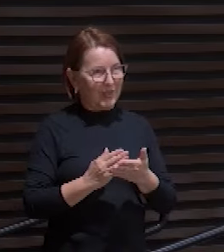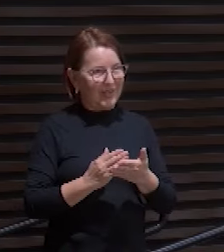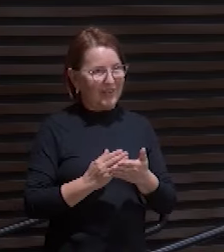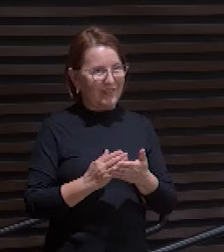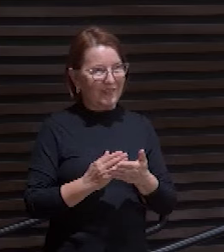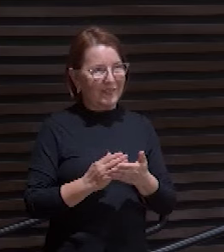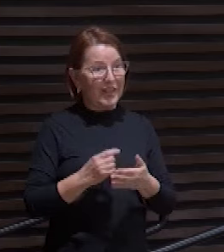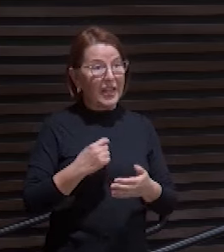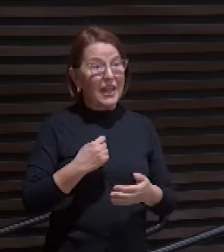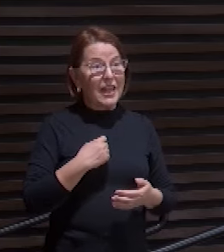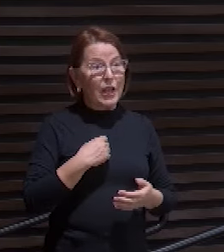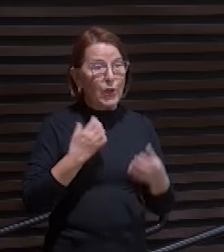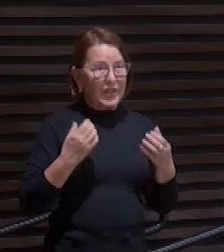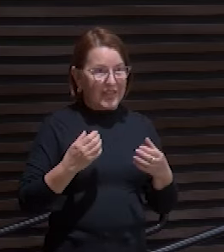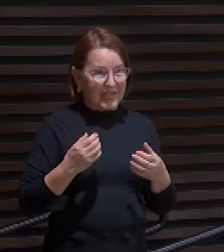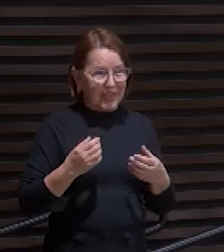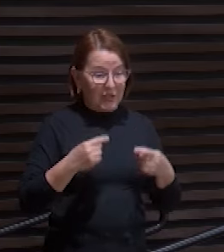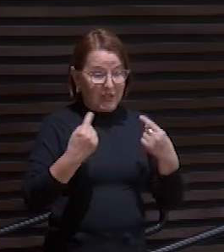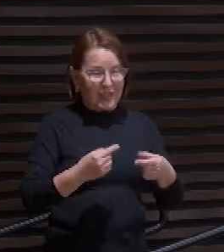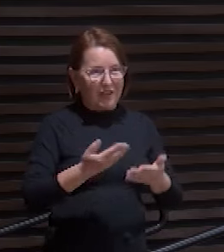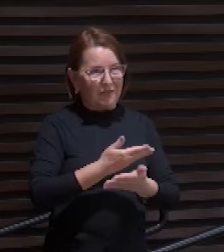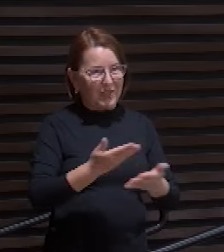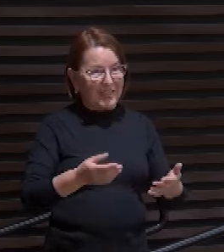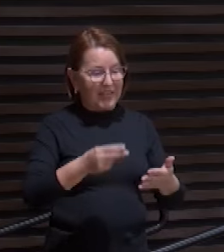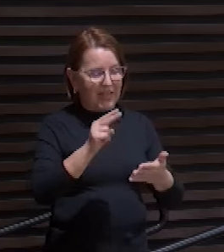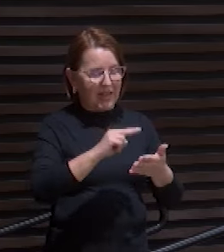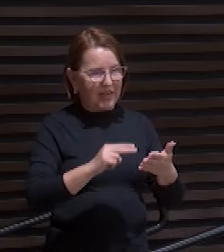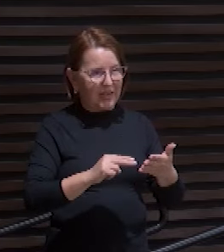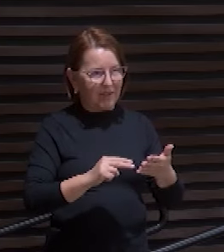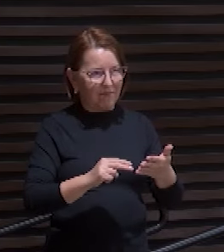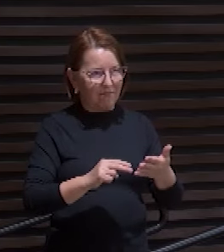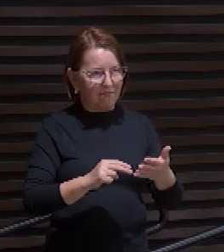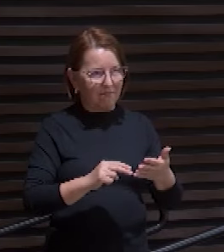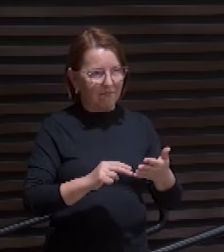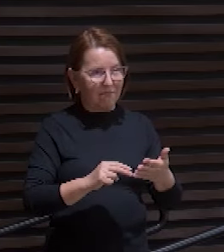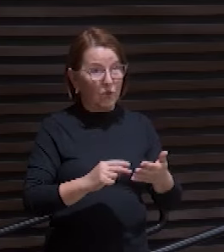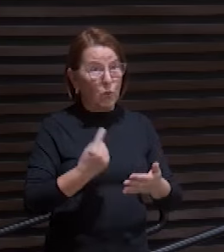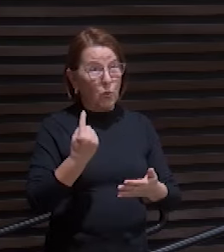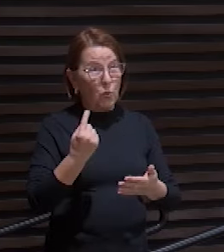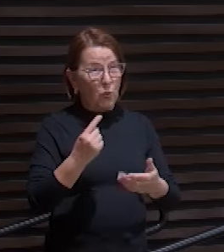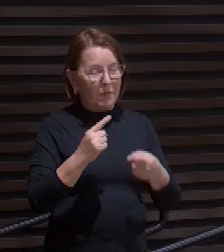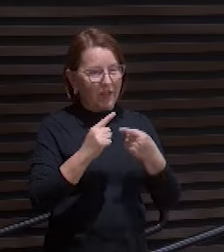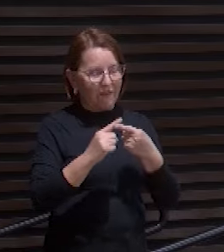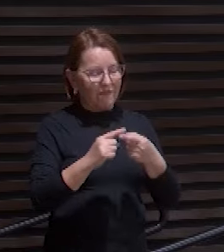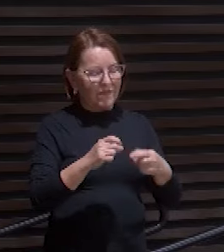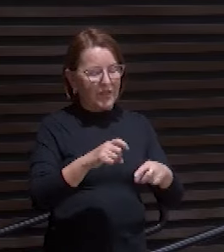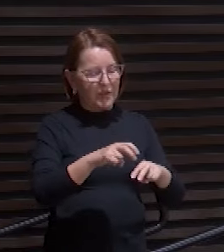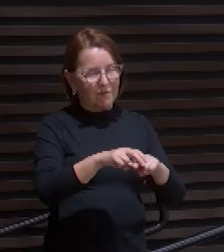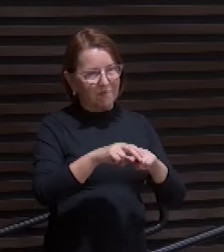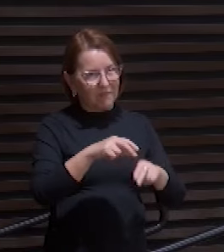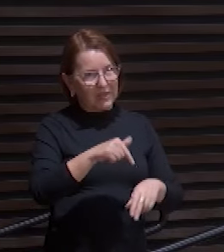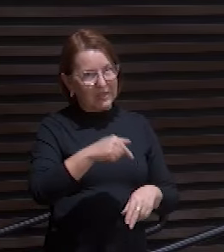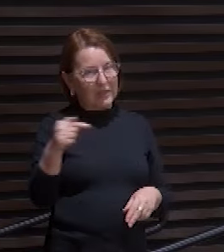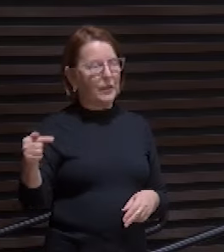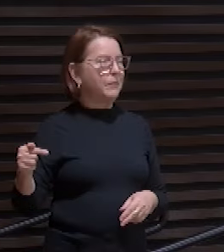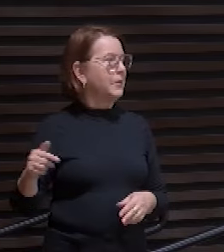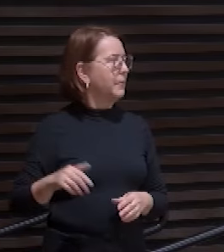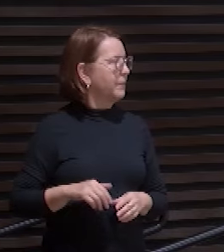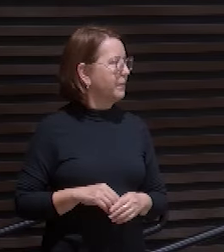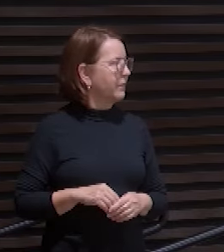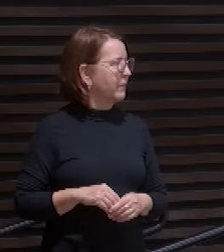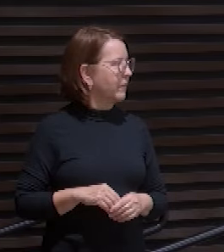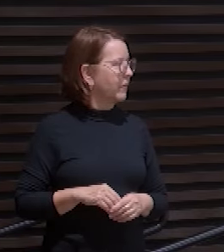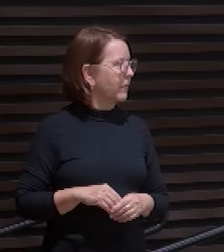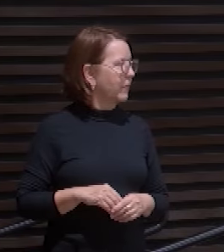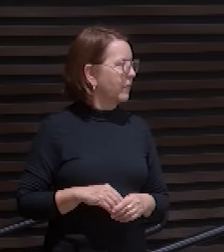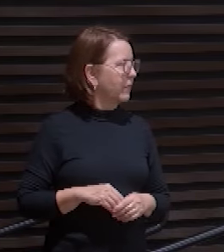menos uma vez por semana. Pelo menos uma vez. O pastor que teve aqui esse último agora, ele